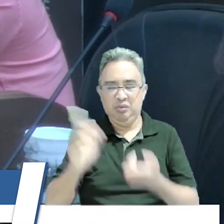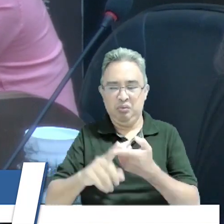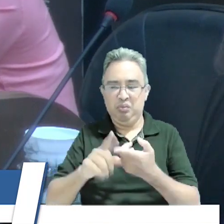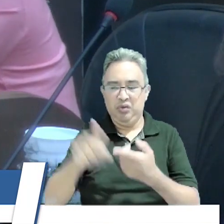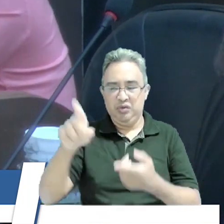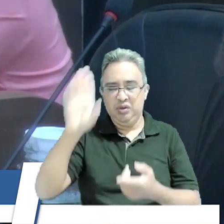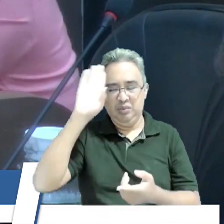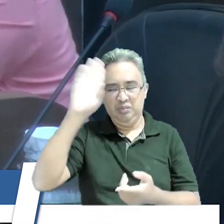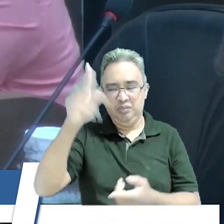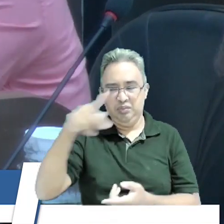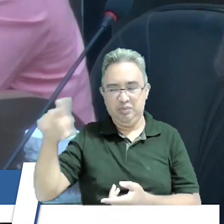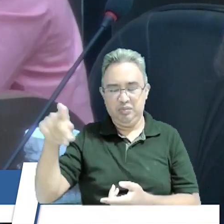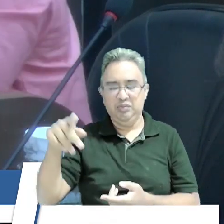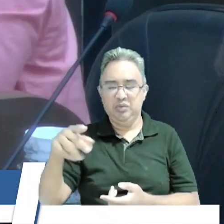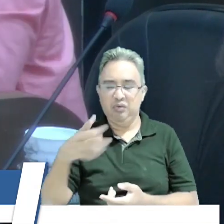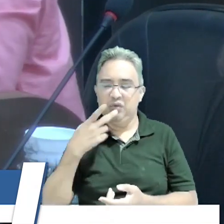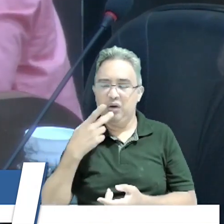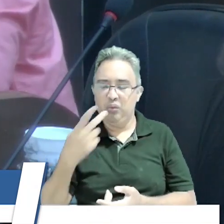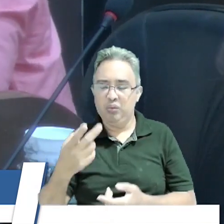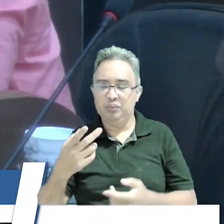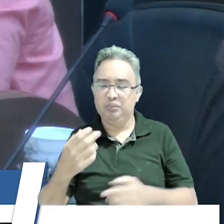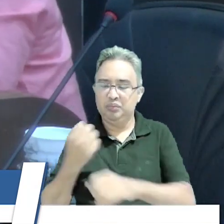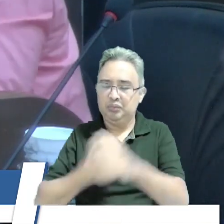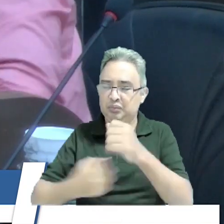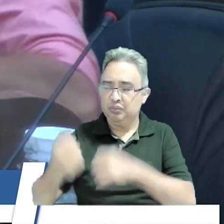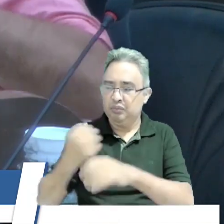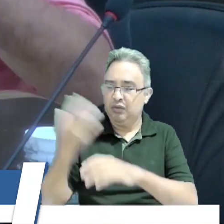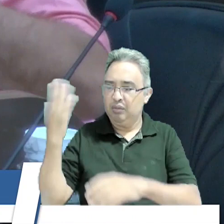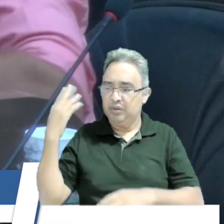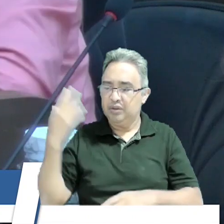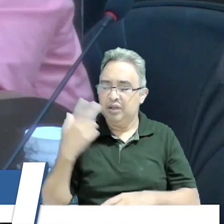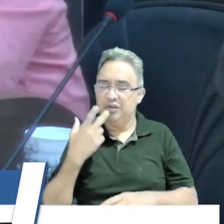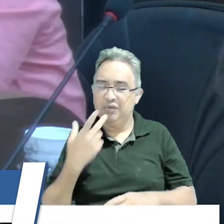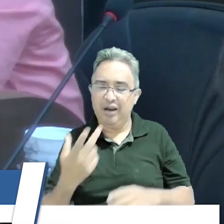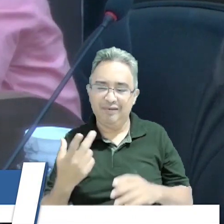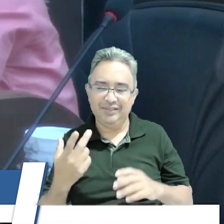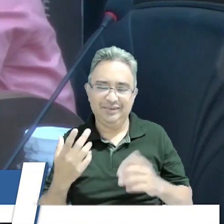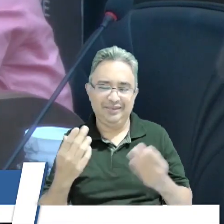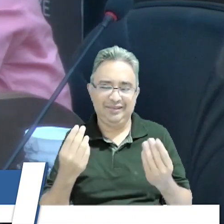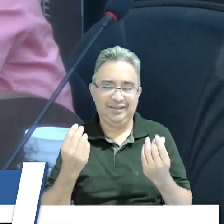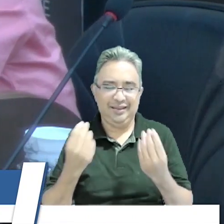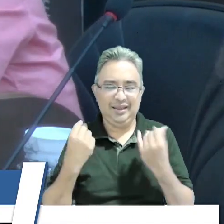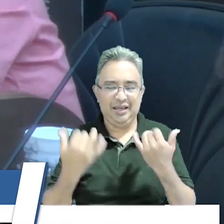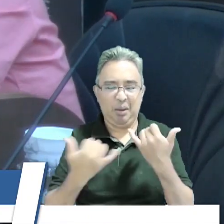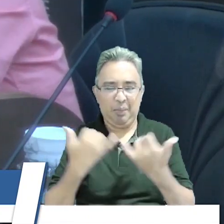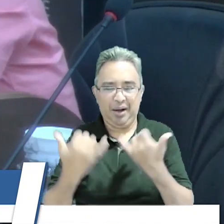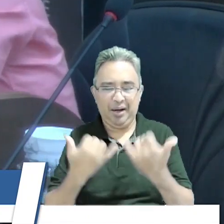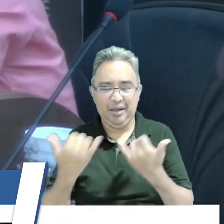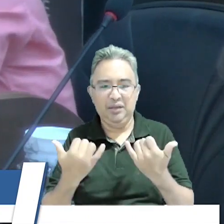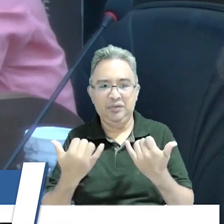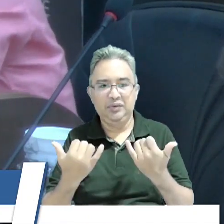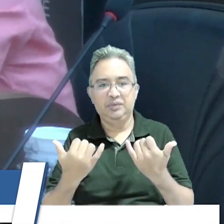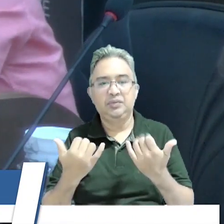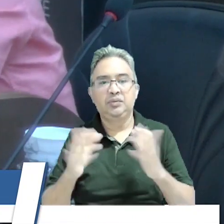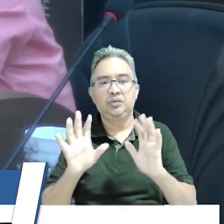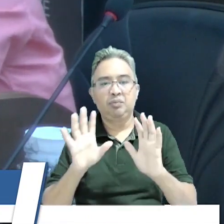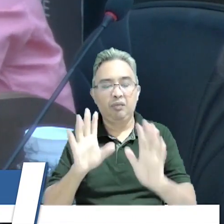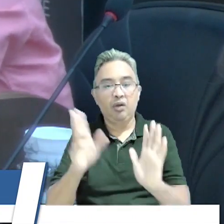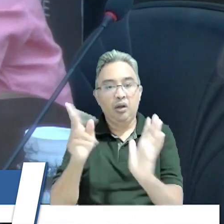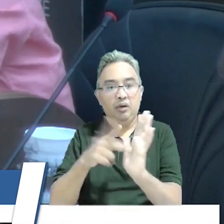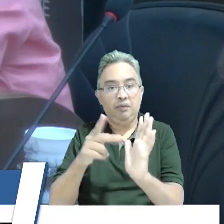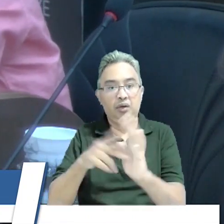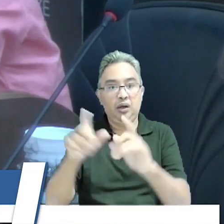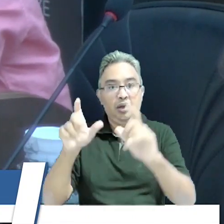passado, gestão passada, a gente brincava de uma maneira que realmente o bairro